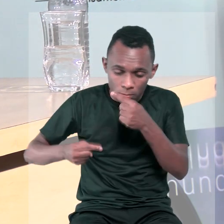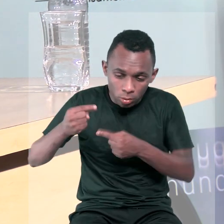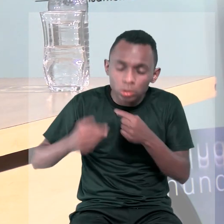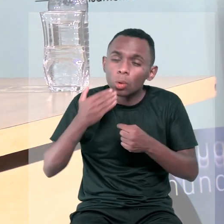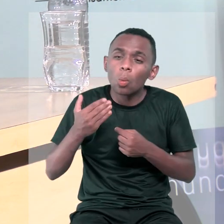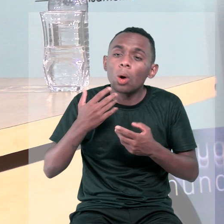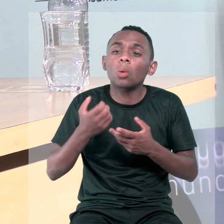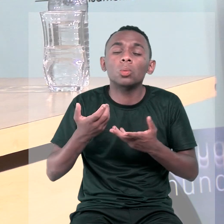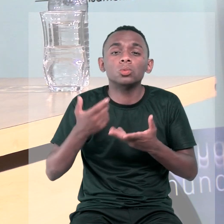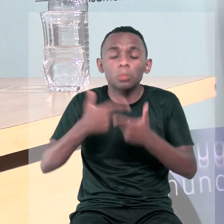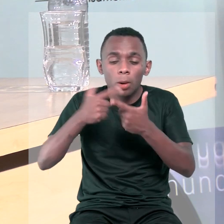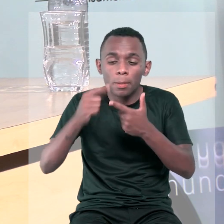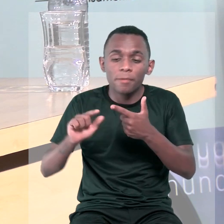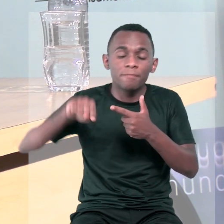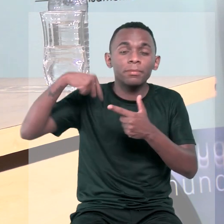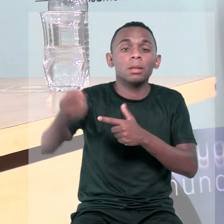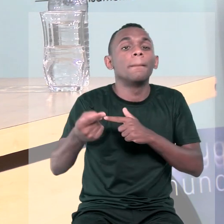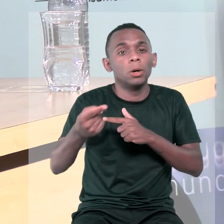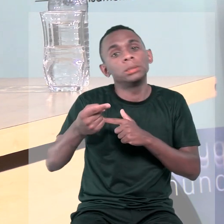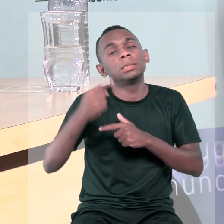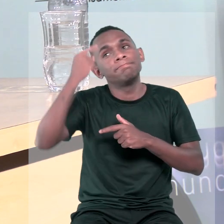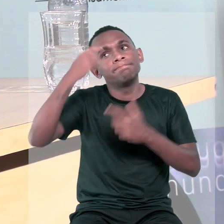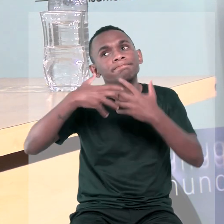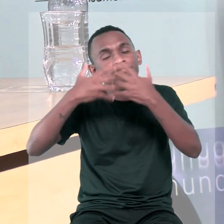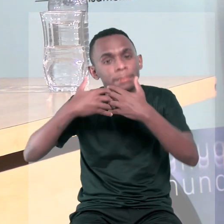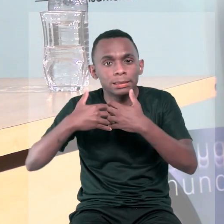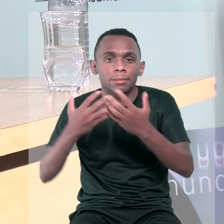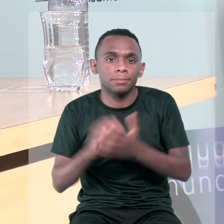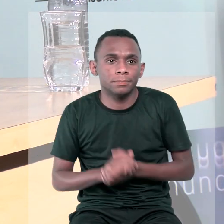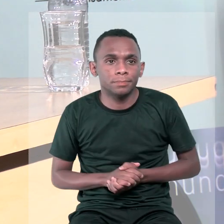Isso significa a adesão